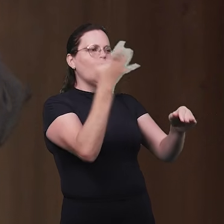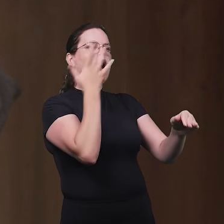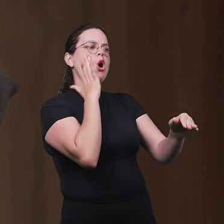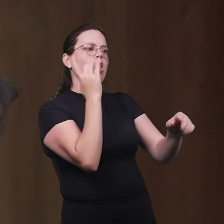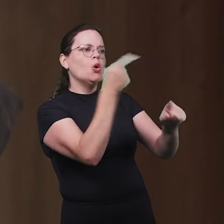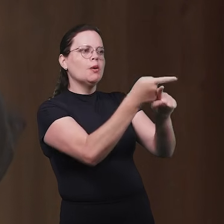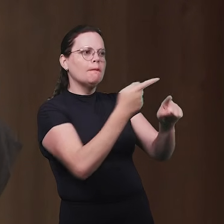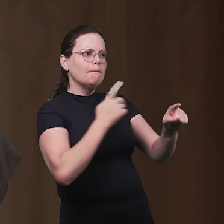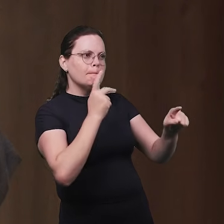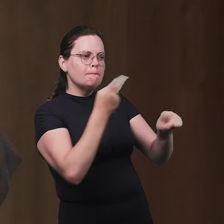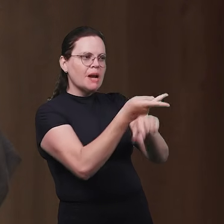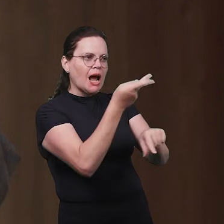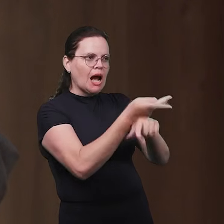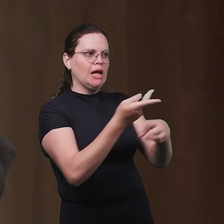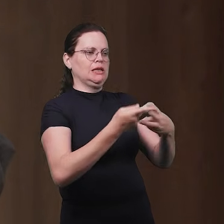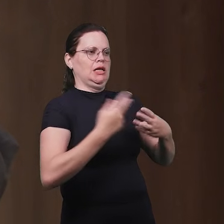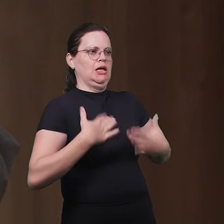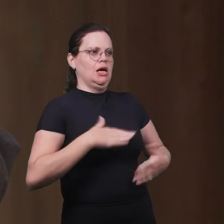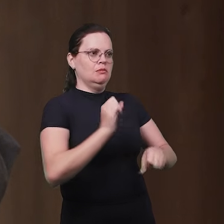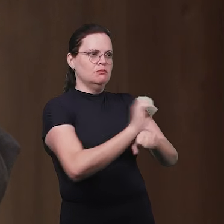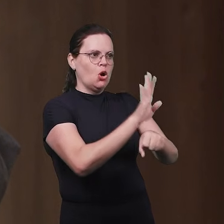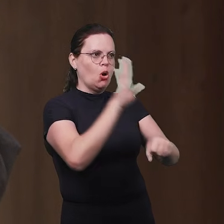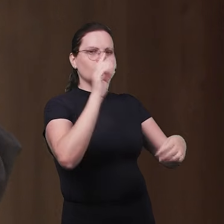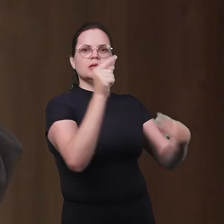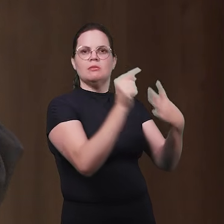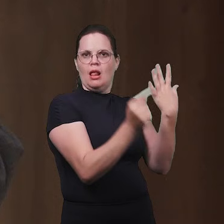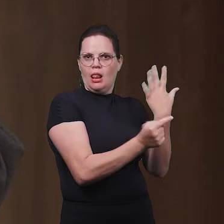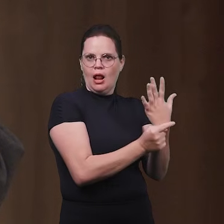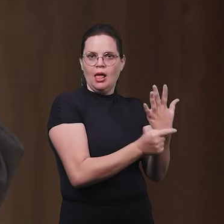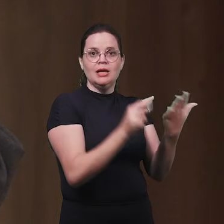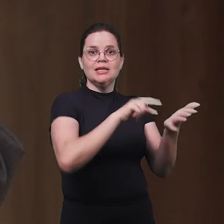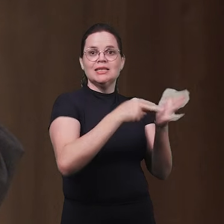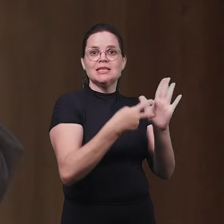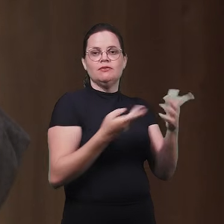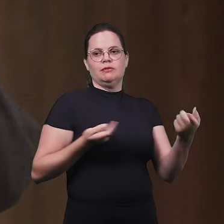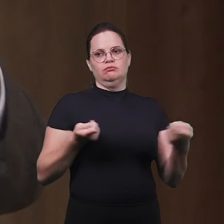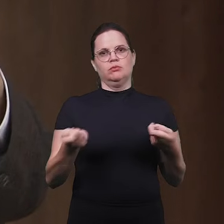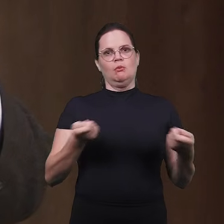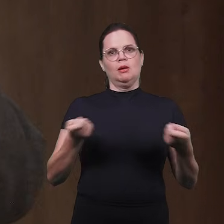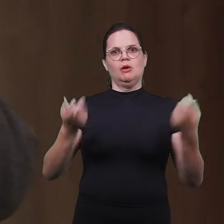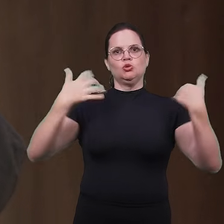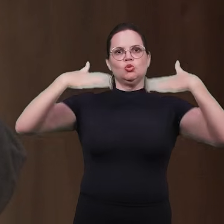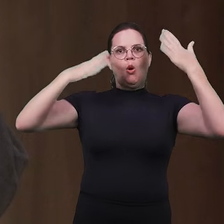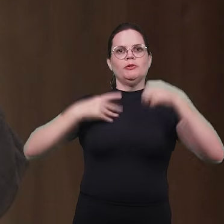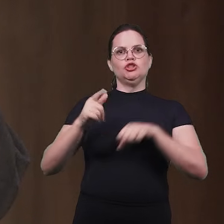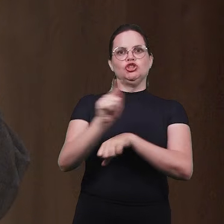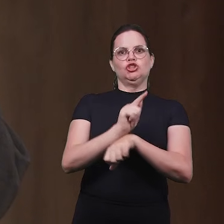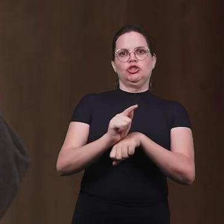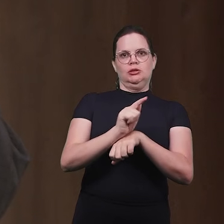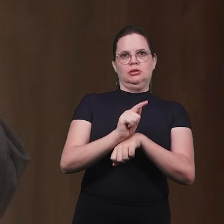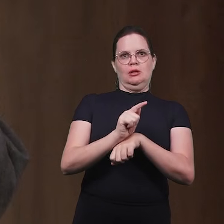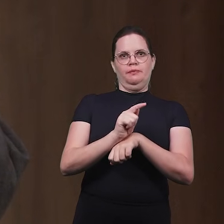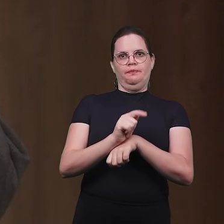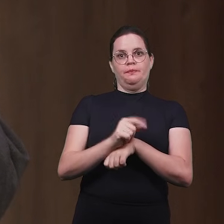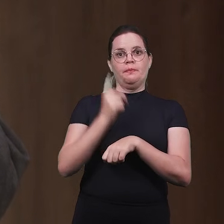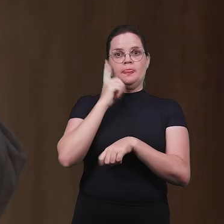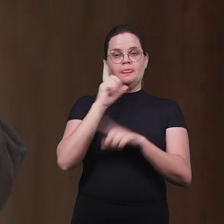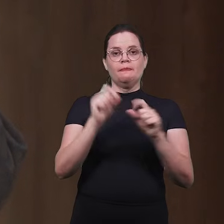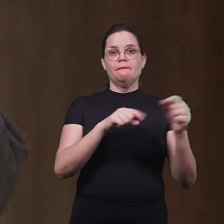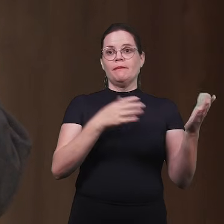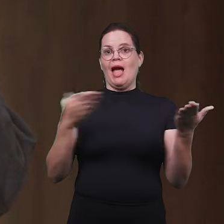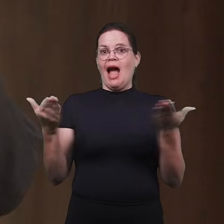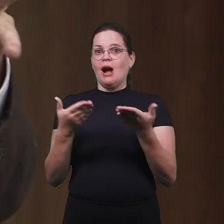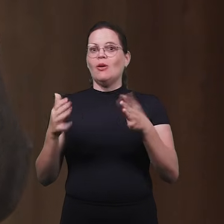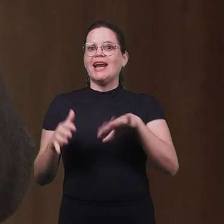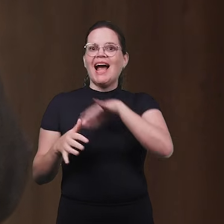administrativa, sua capacidade de gerir. Aqui, os animais ferozes representam a capacidade bélica,